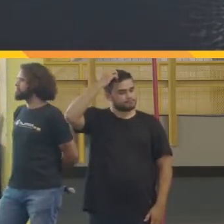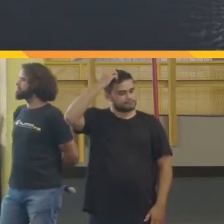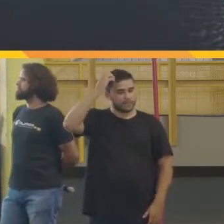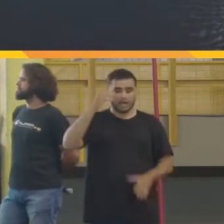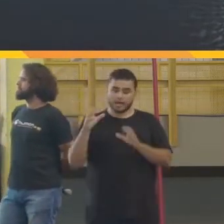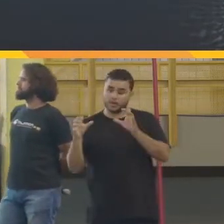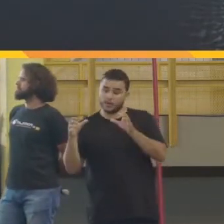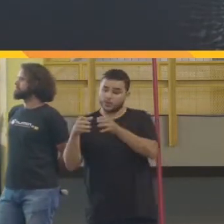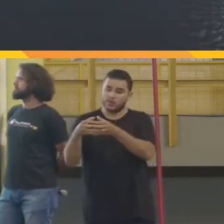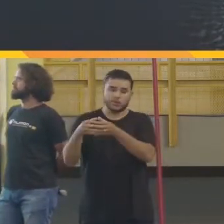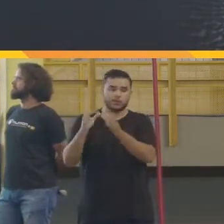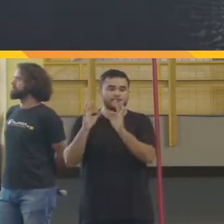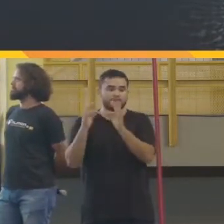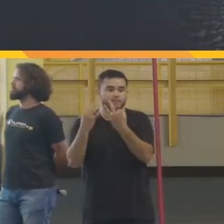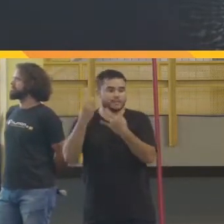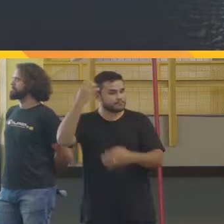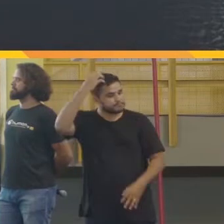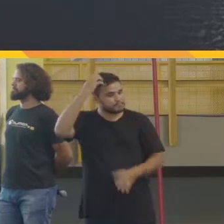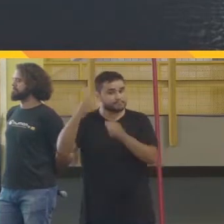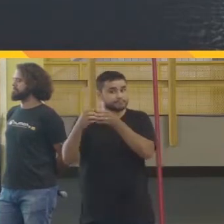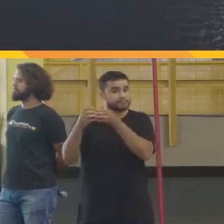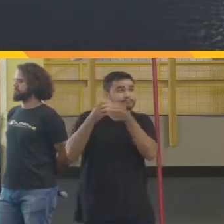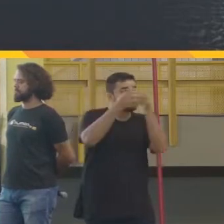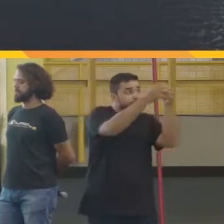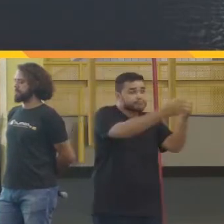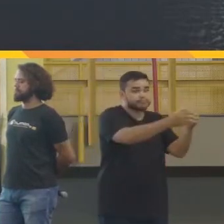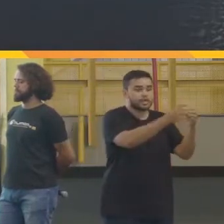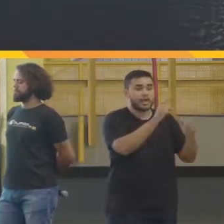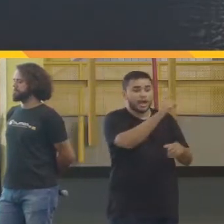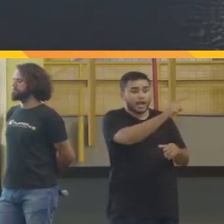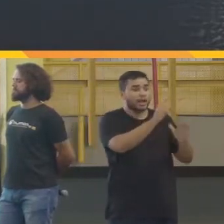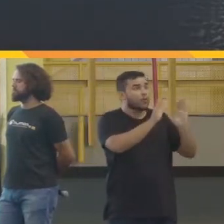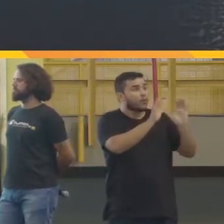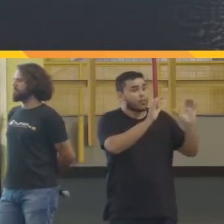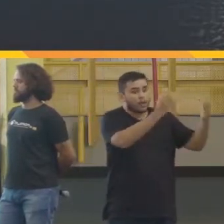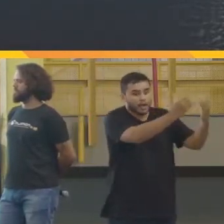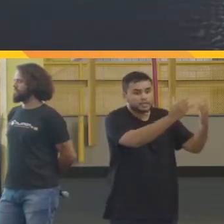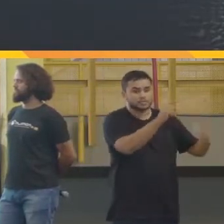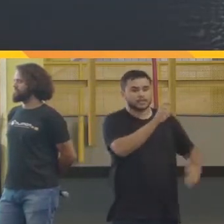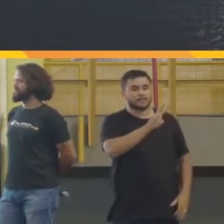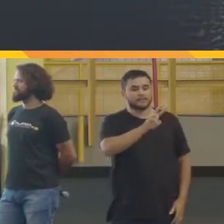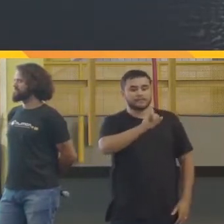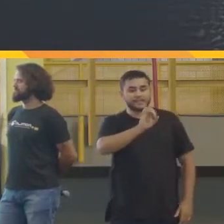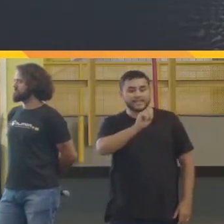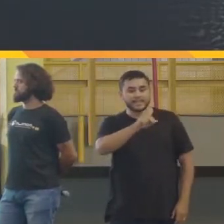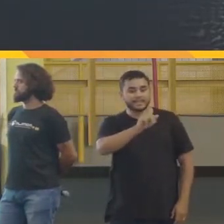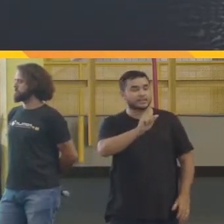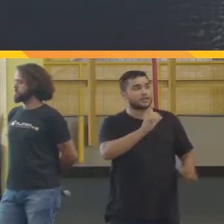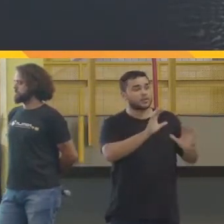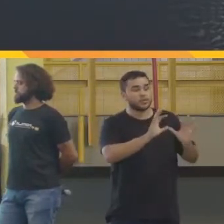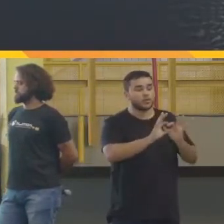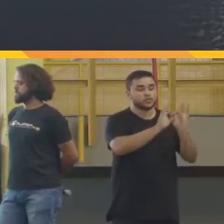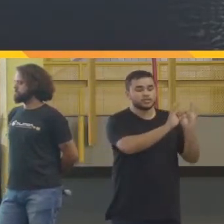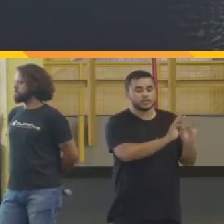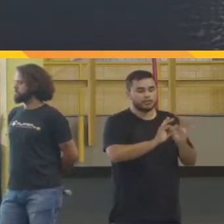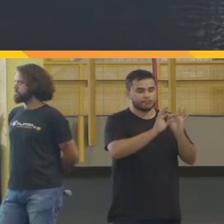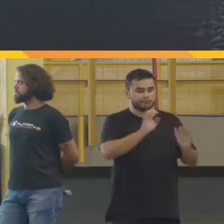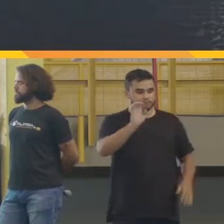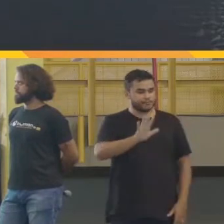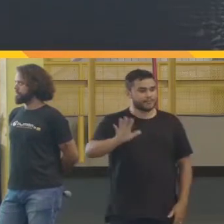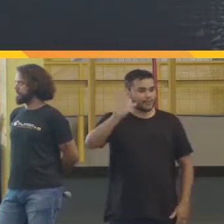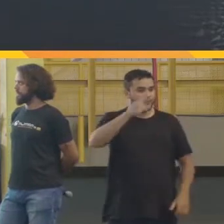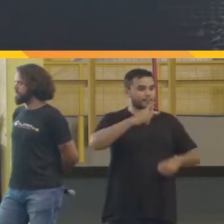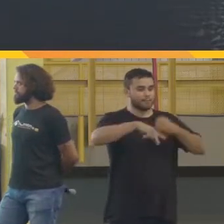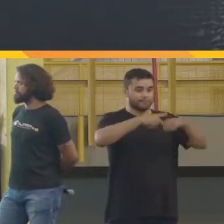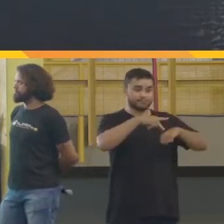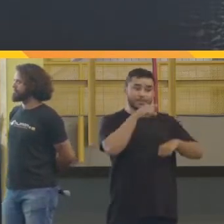uma delegação para o Congresso de Viena. E isso contribui para a nossa independência, que a gente não queria voltar a ser colônia, tá?